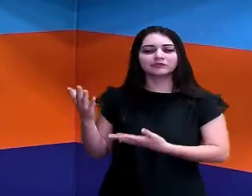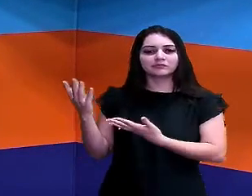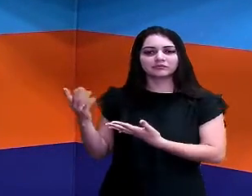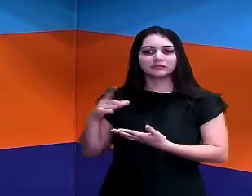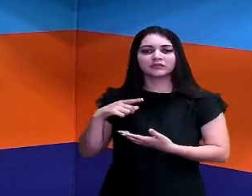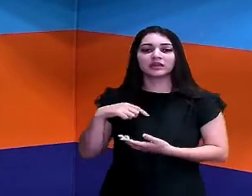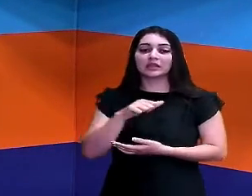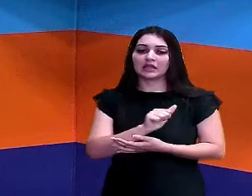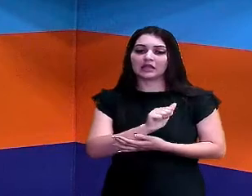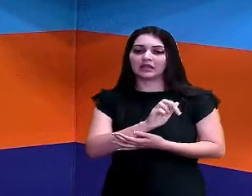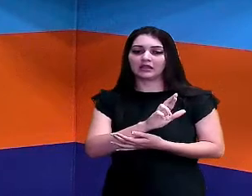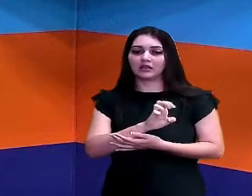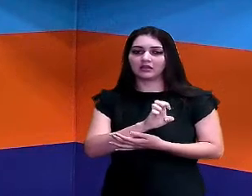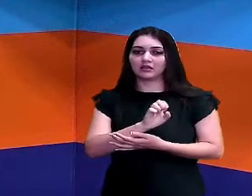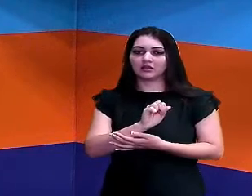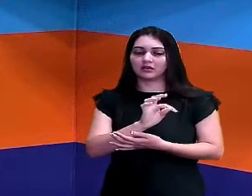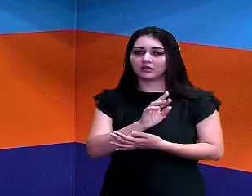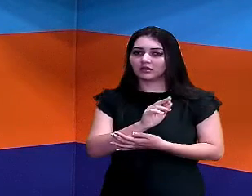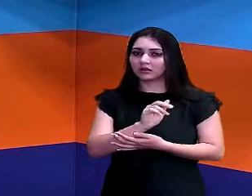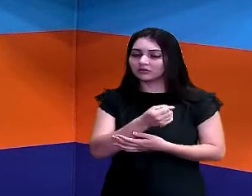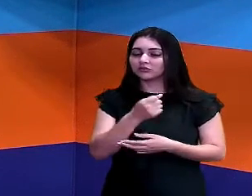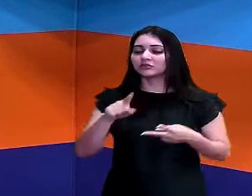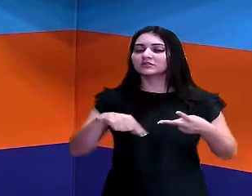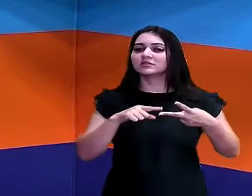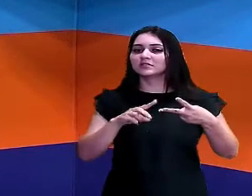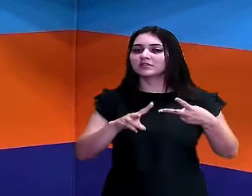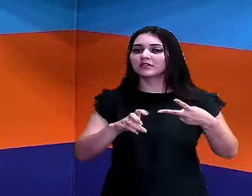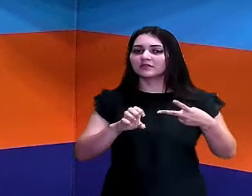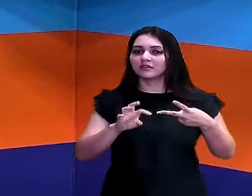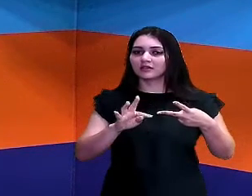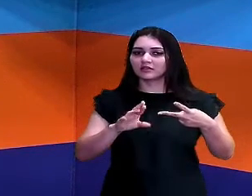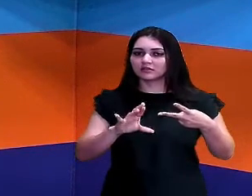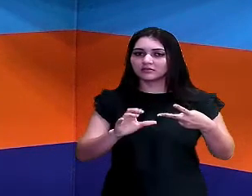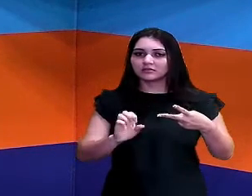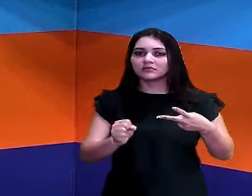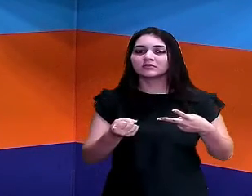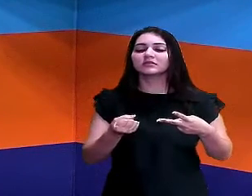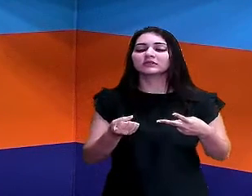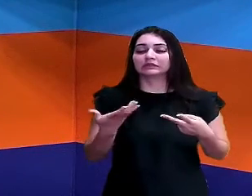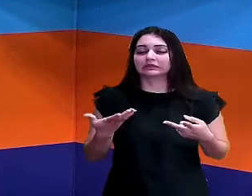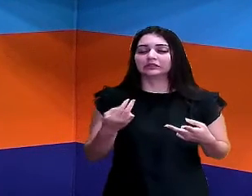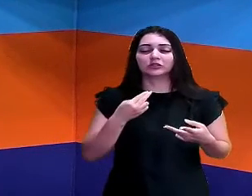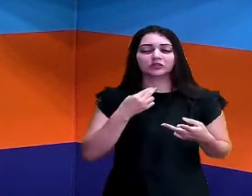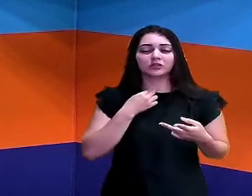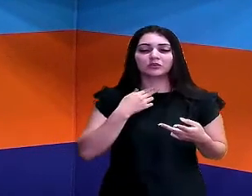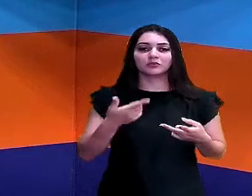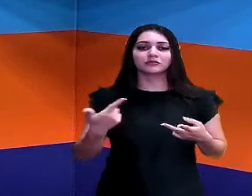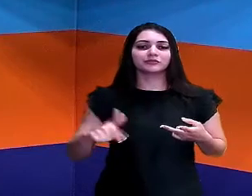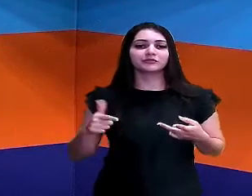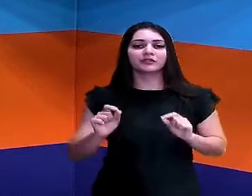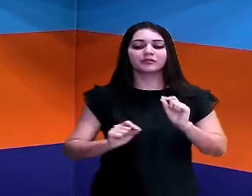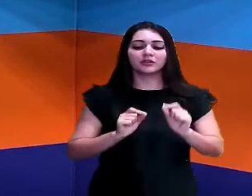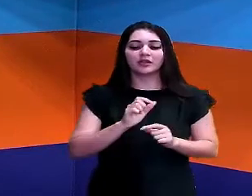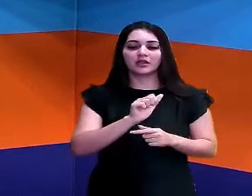tenho arestas e eu tenho vértices, lembra? Eu não vou ter arestas e